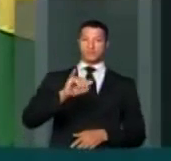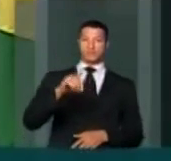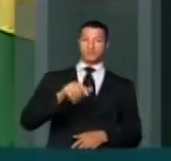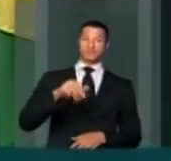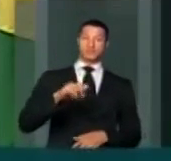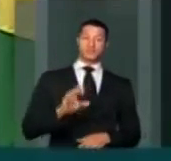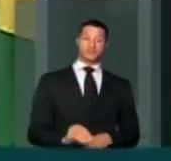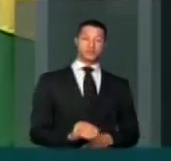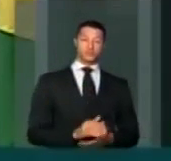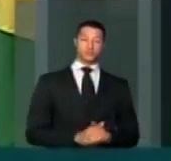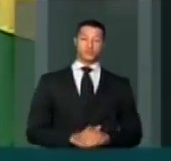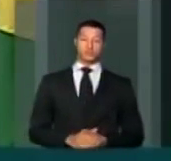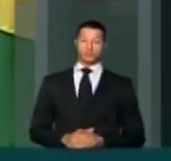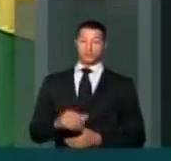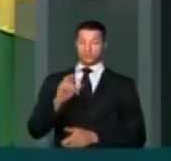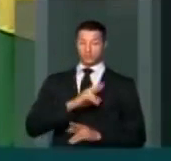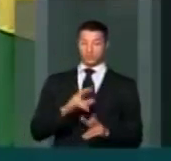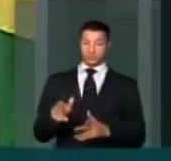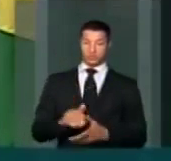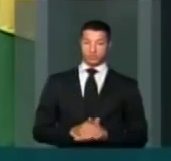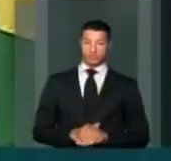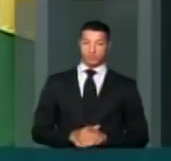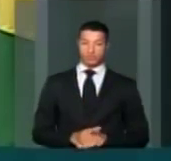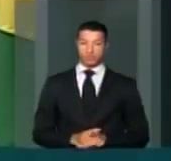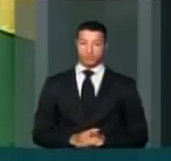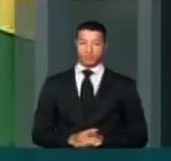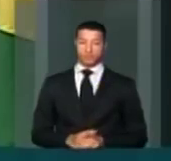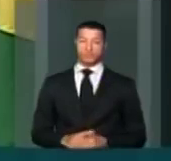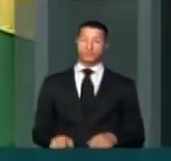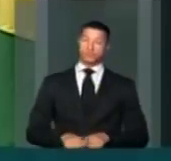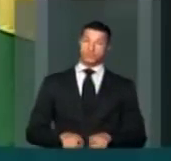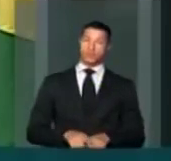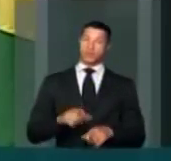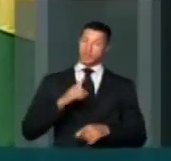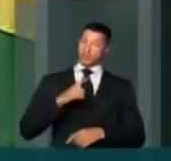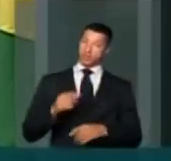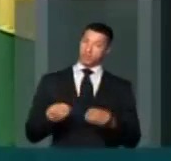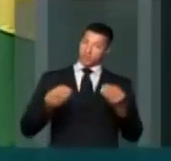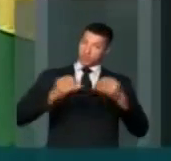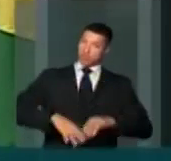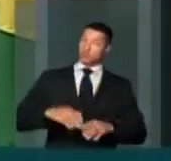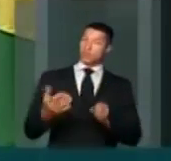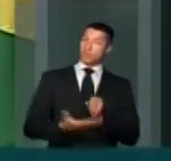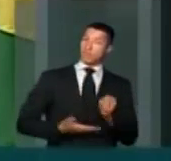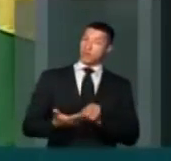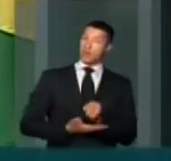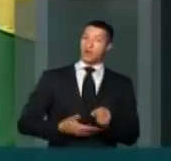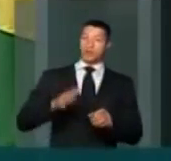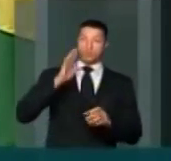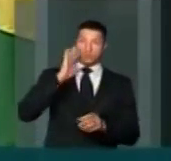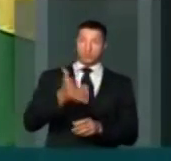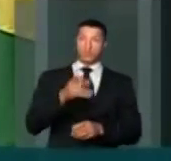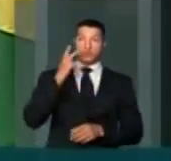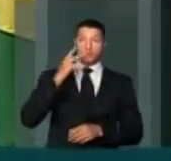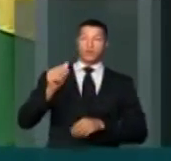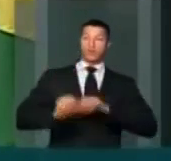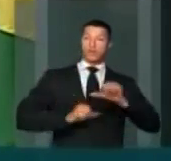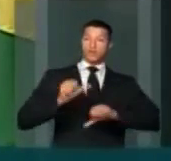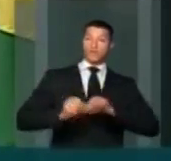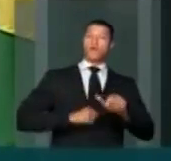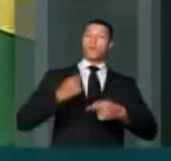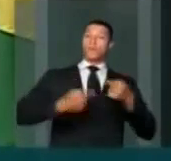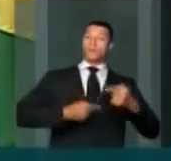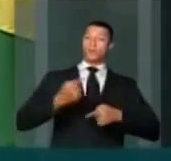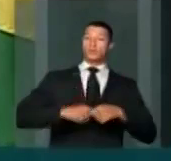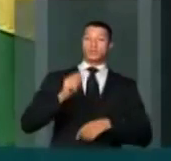quistos corporativos os mais diversos. Há, porém, um pressuposto essencial, decisivo, para uma reforma